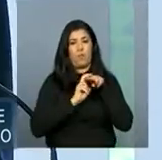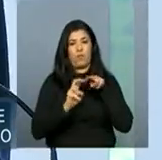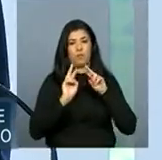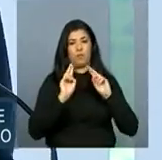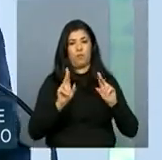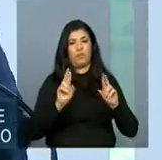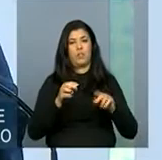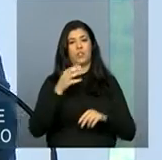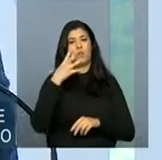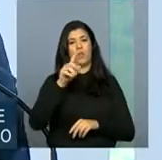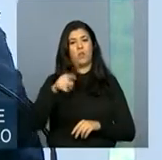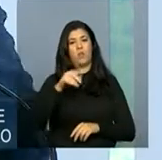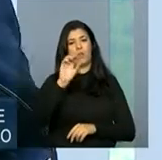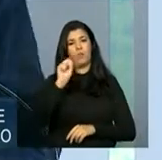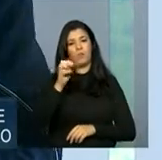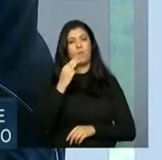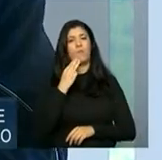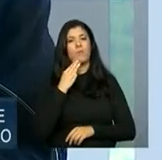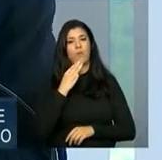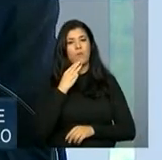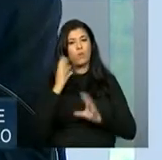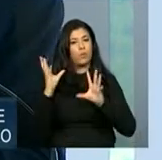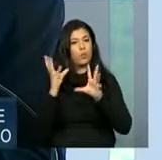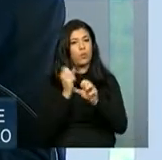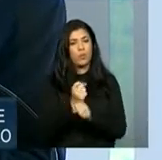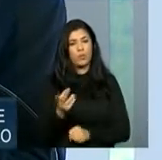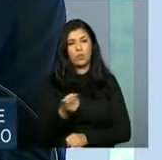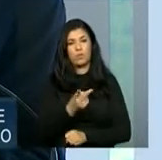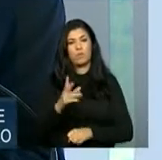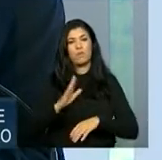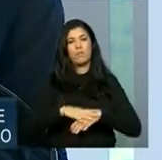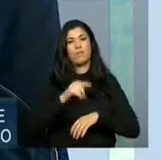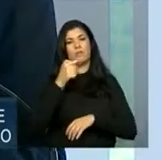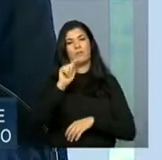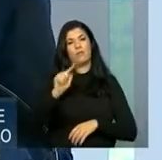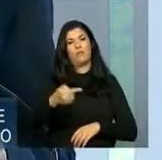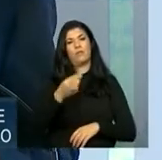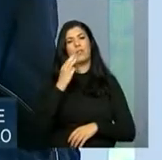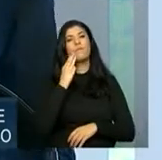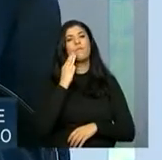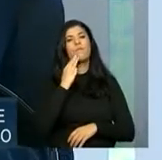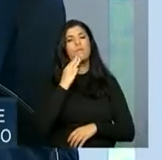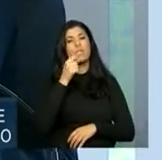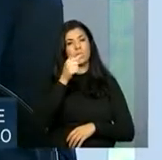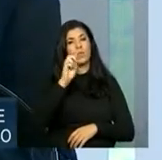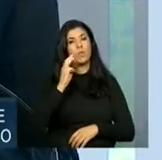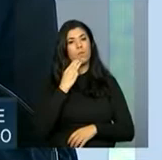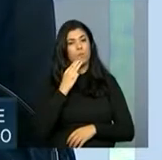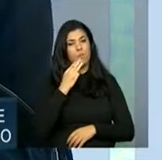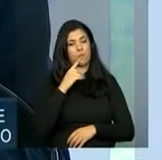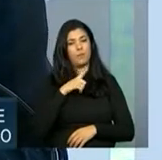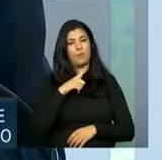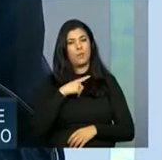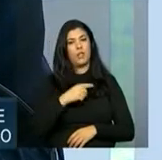milhões da 7,8 milhões de passageiros dia e estamos 16 obras simultâneas